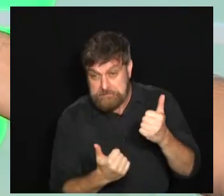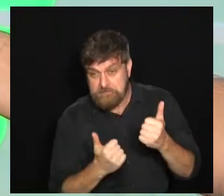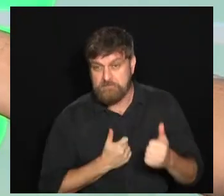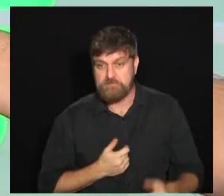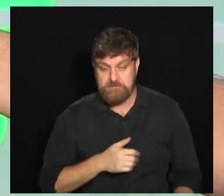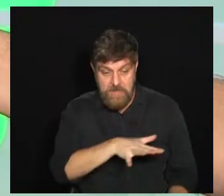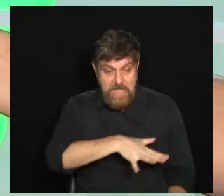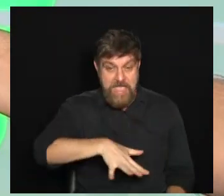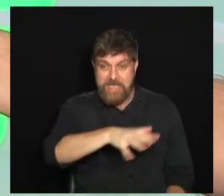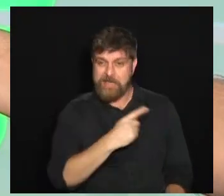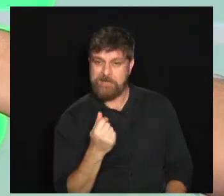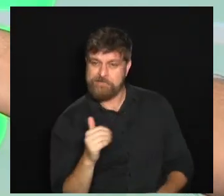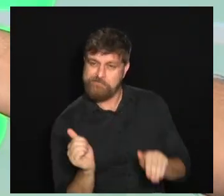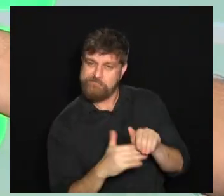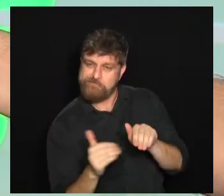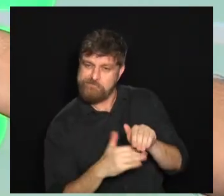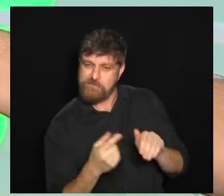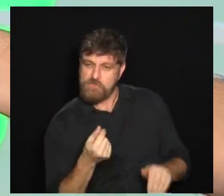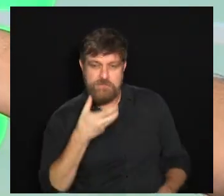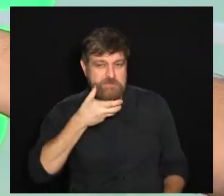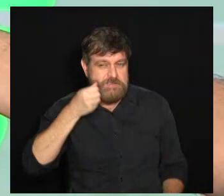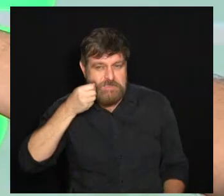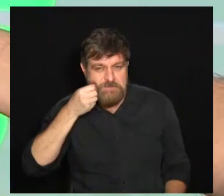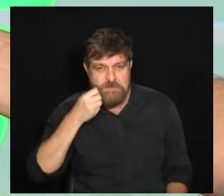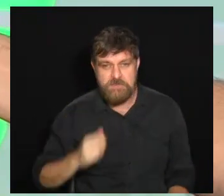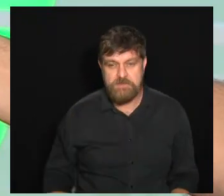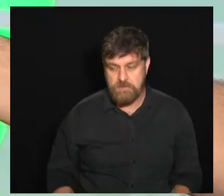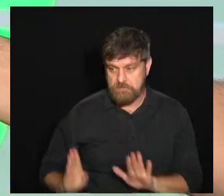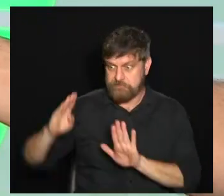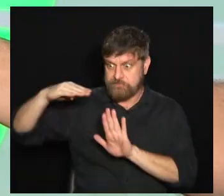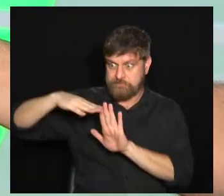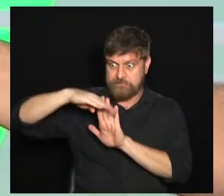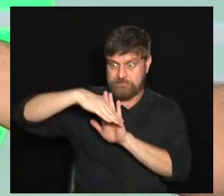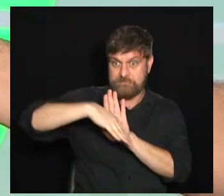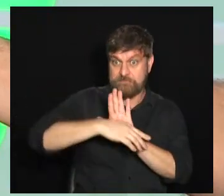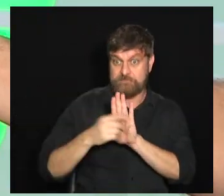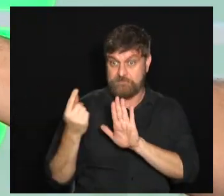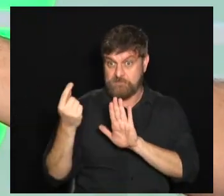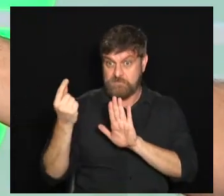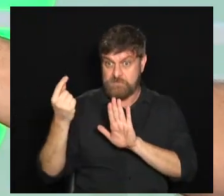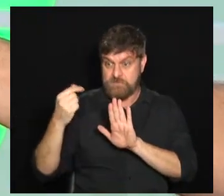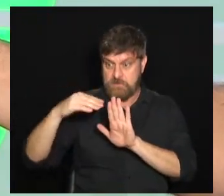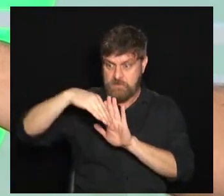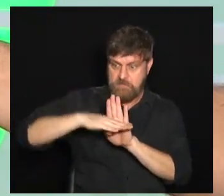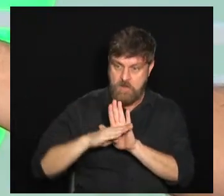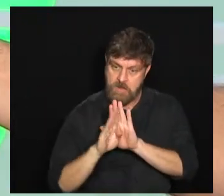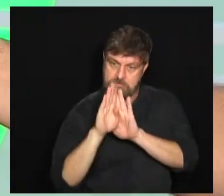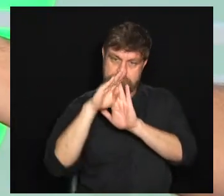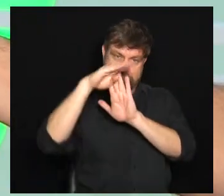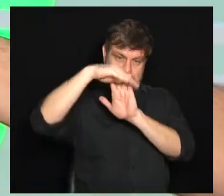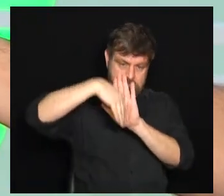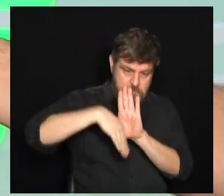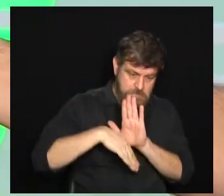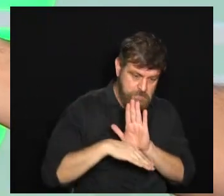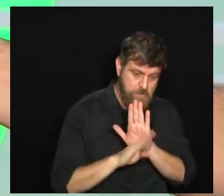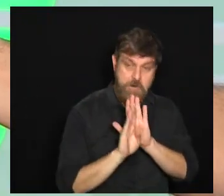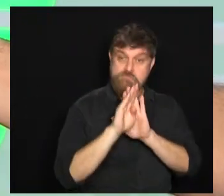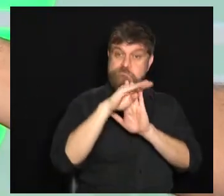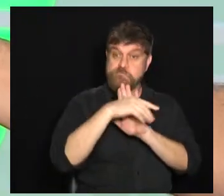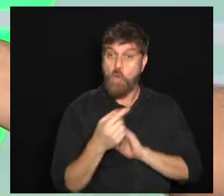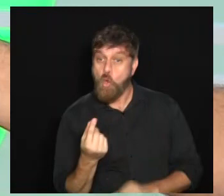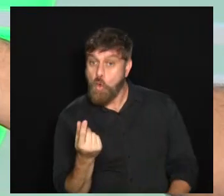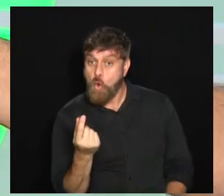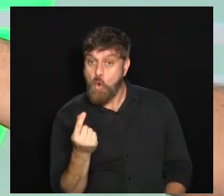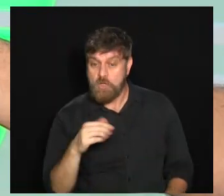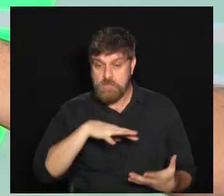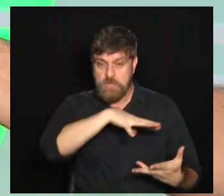capitais vai oscilar muito, por isso que as ações, as bolsas, elas ficam nesse ioiô, nessa gangorra, né, e